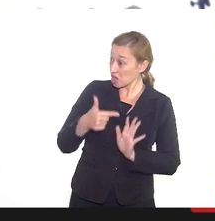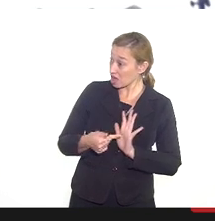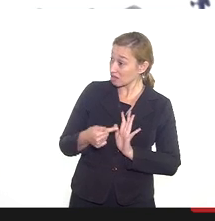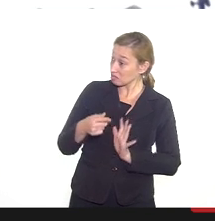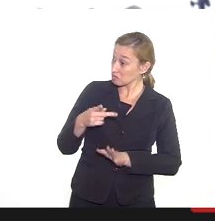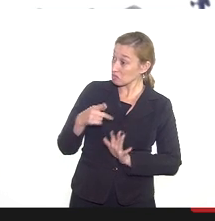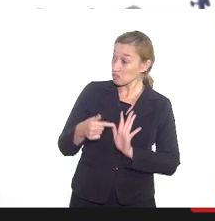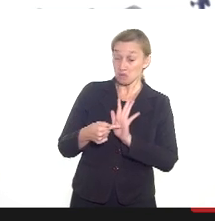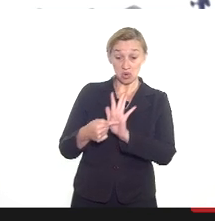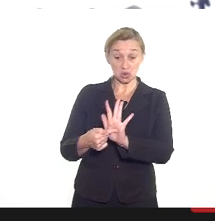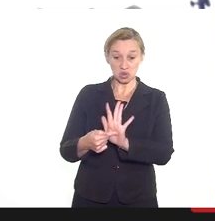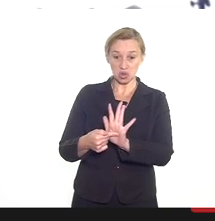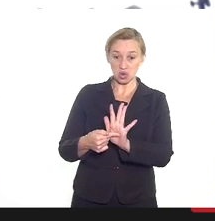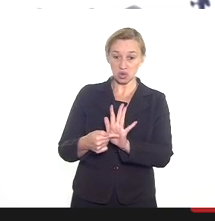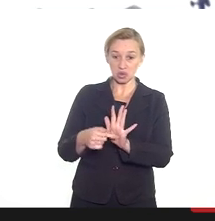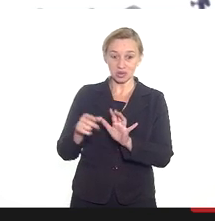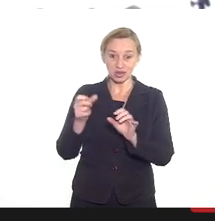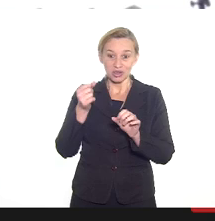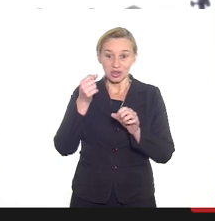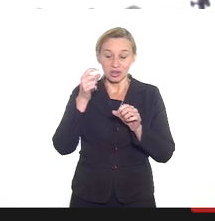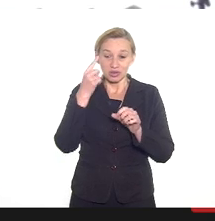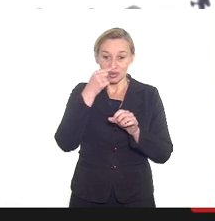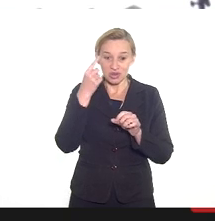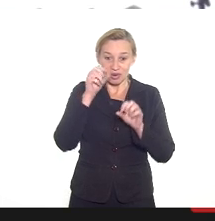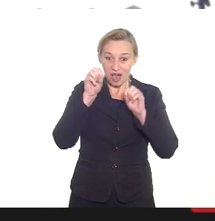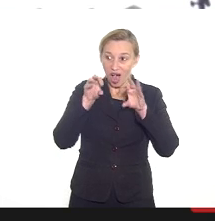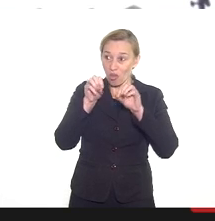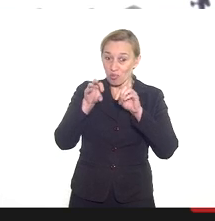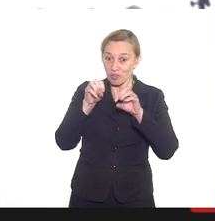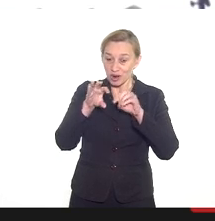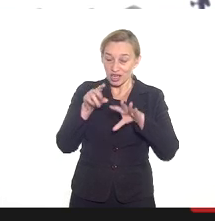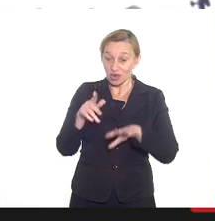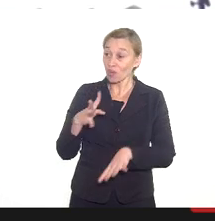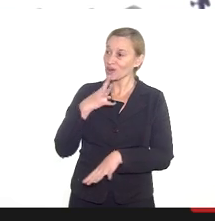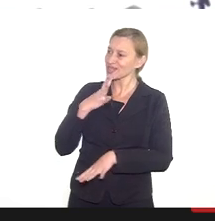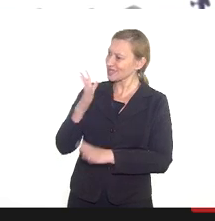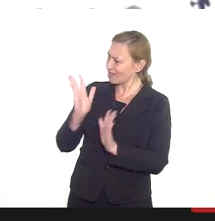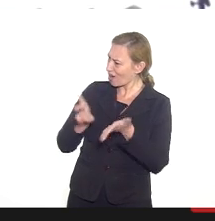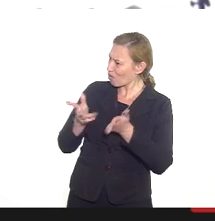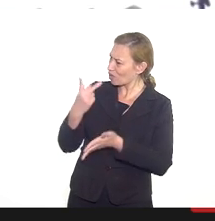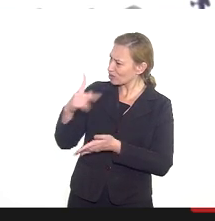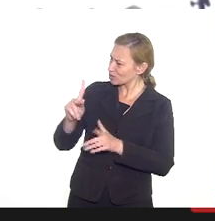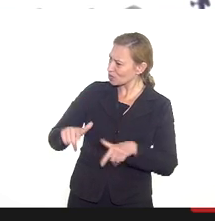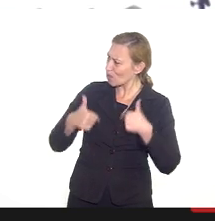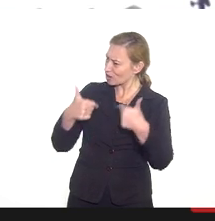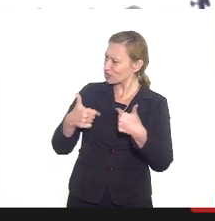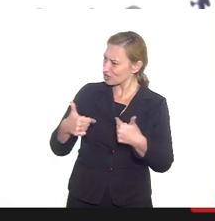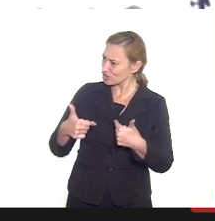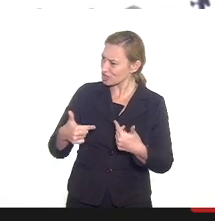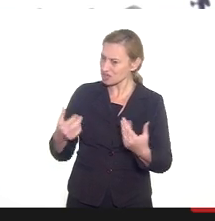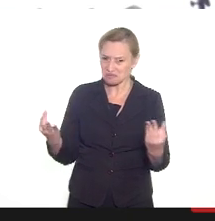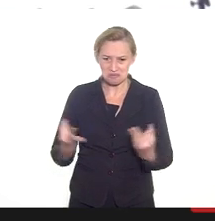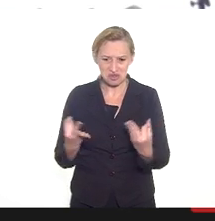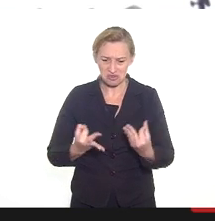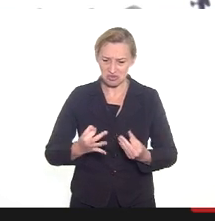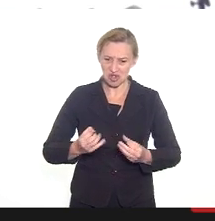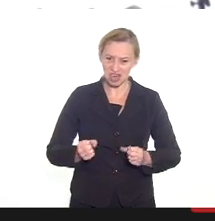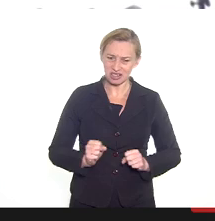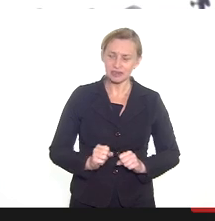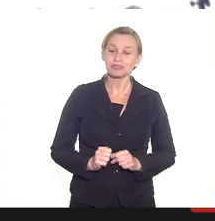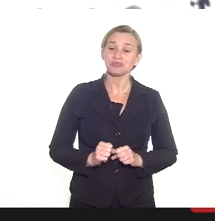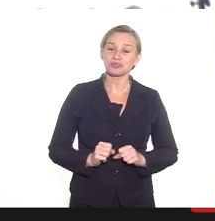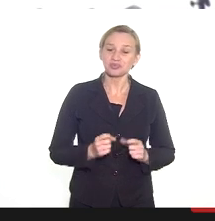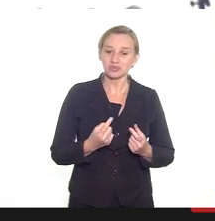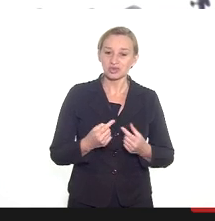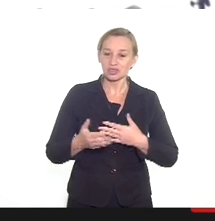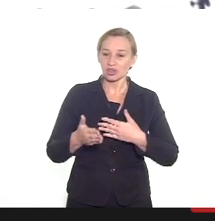mostrou, no brilho do seu olhar, né? Estou lhe conhecendo agora, a sua proatividade, toda a sua energia no